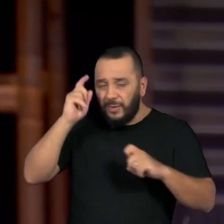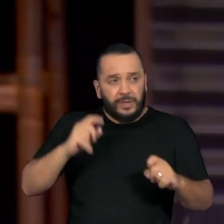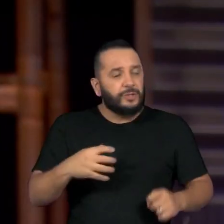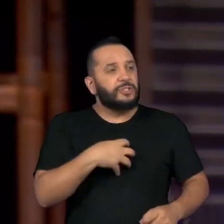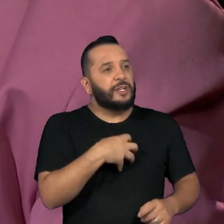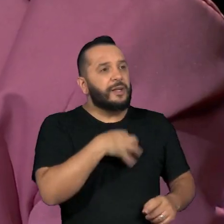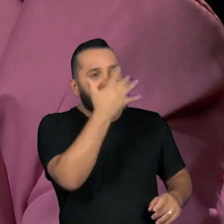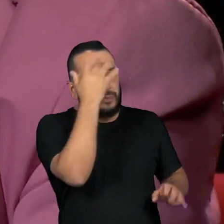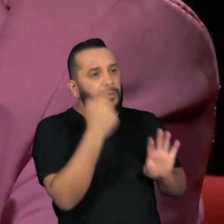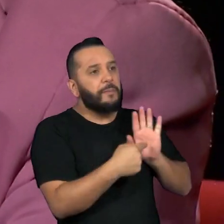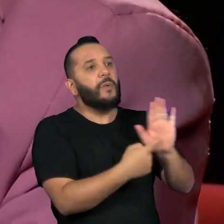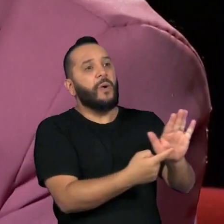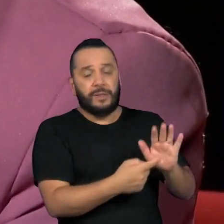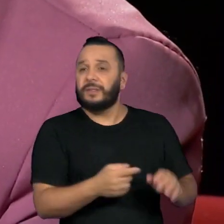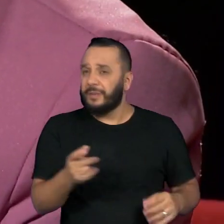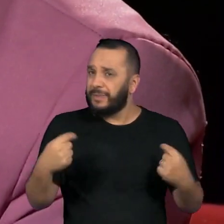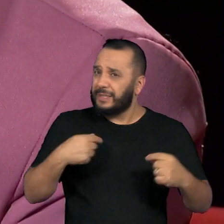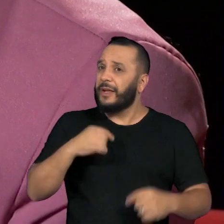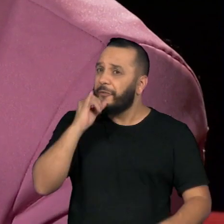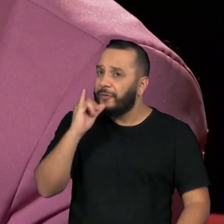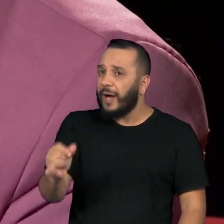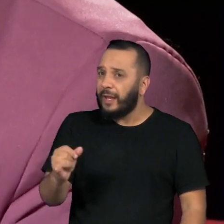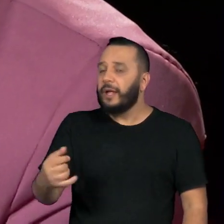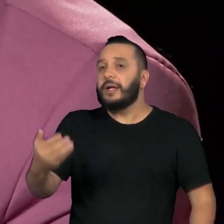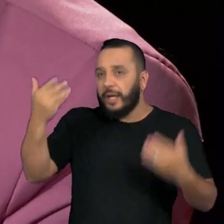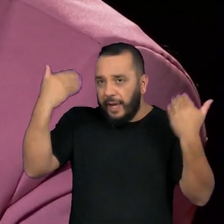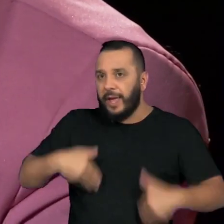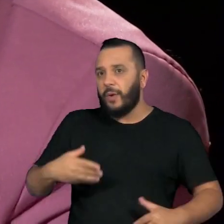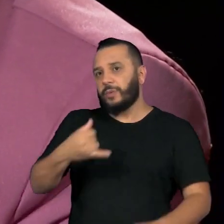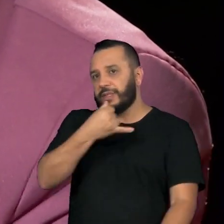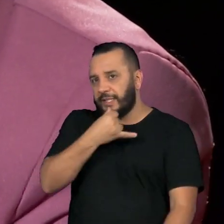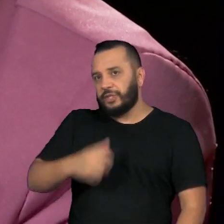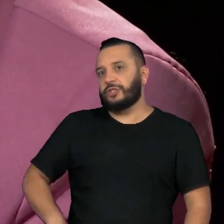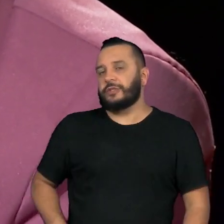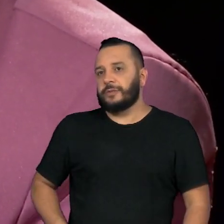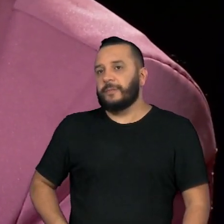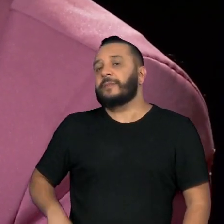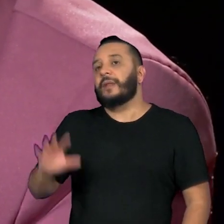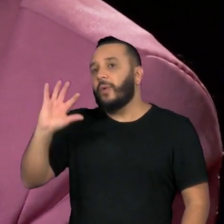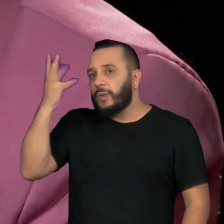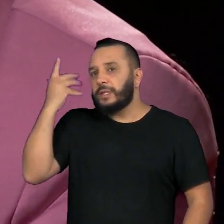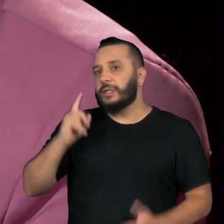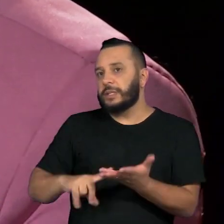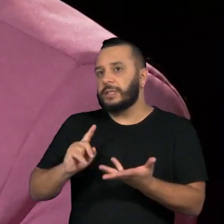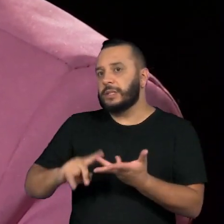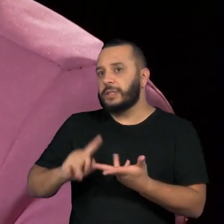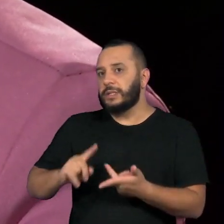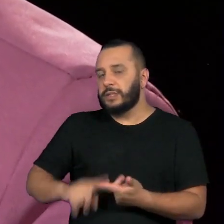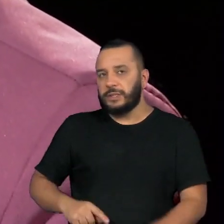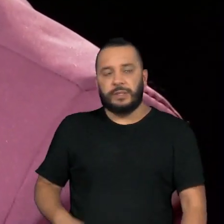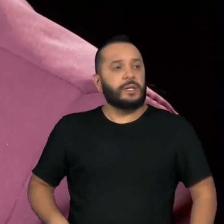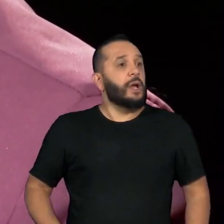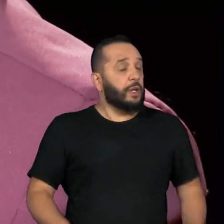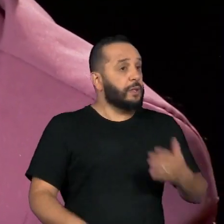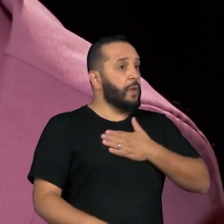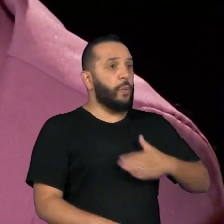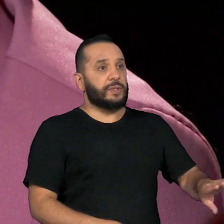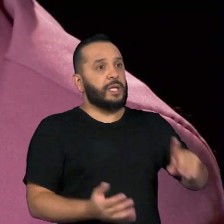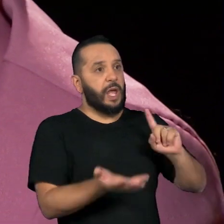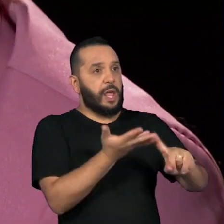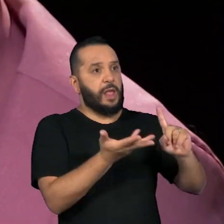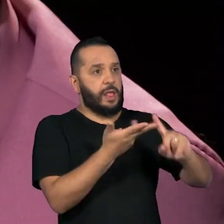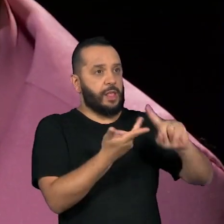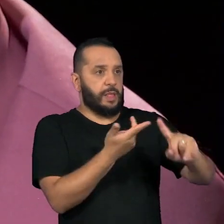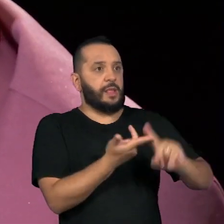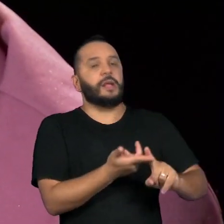sinais. Mesmo. A gente precisa que você diga pra gente, estou triste, aconteceu isso, isso. E não gostei disso que não você gostei, me falou. Exato. A